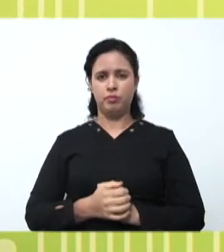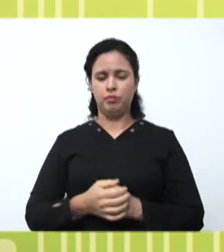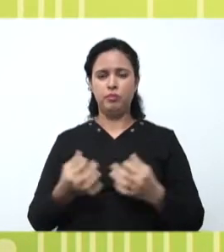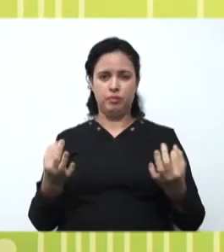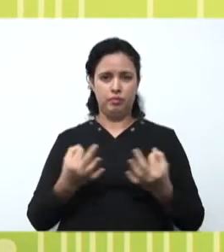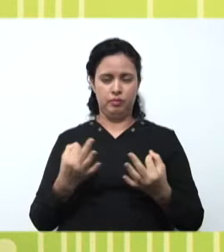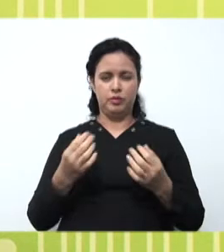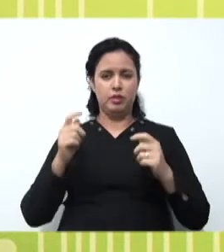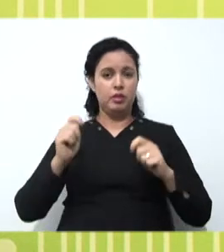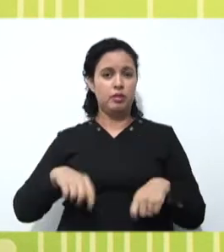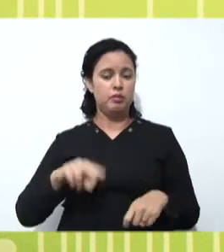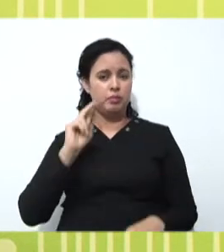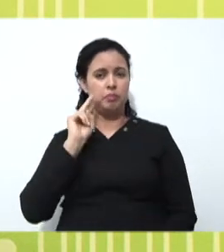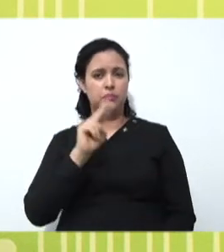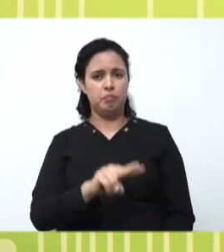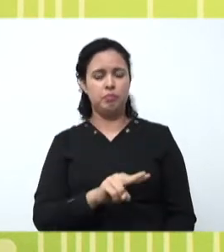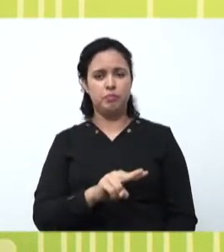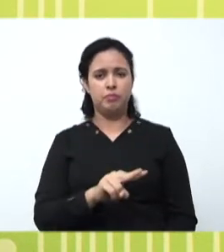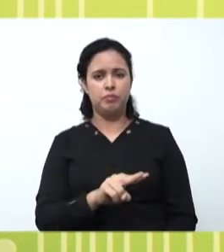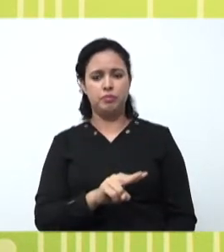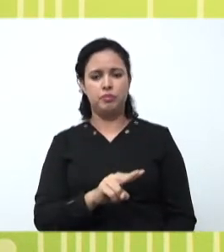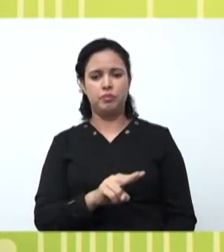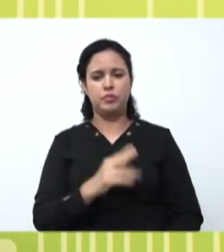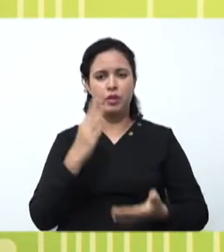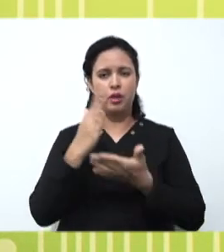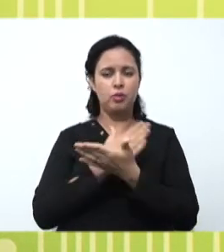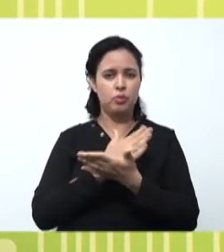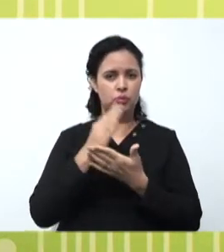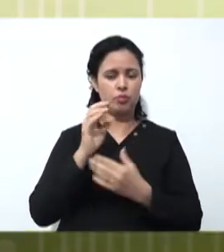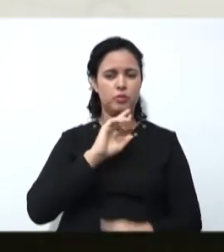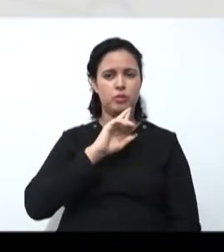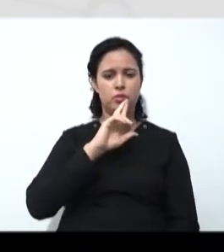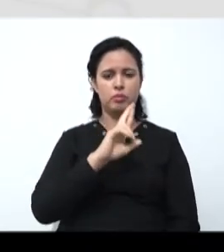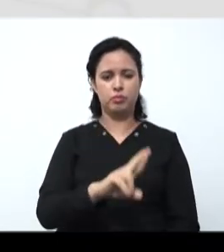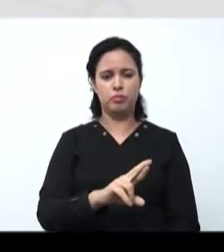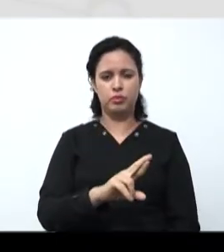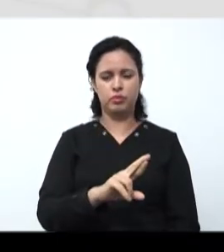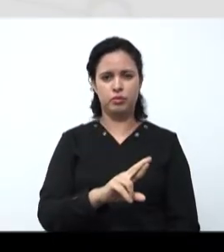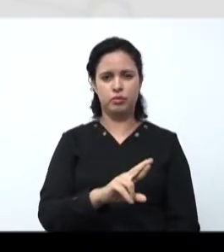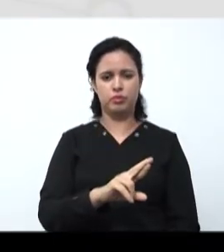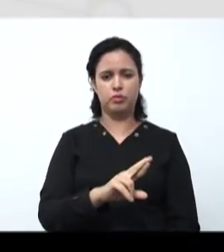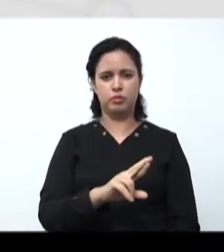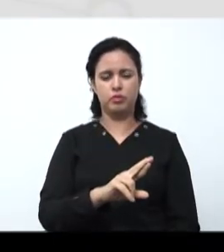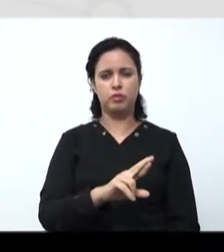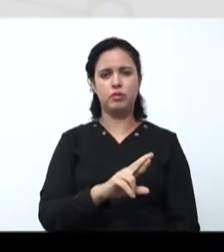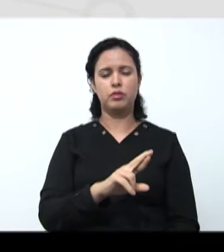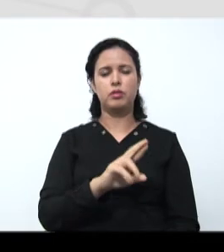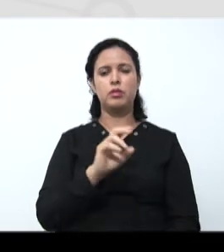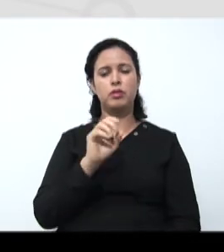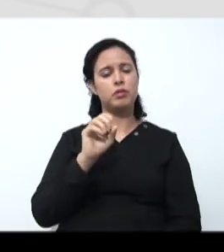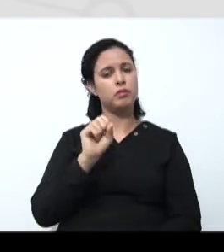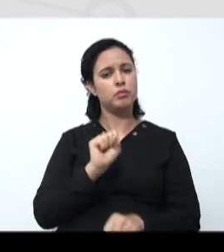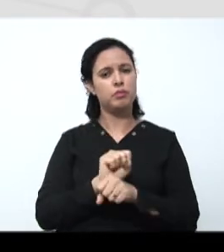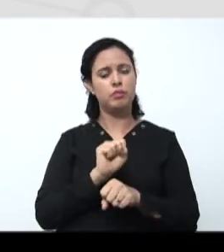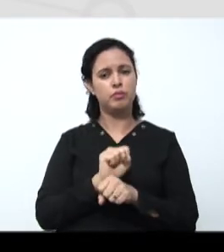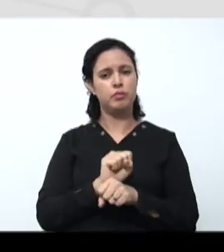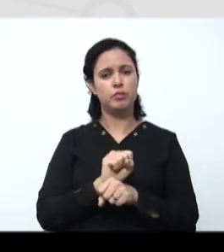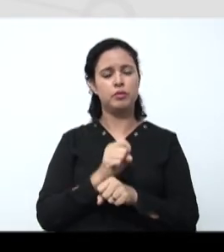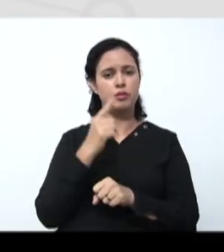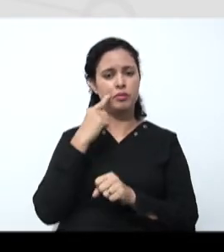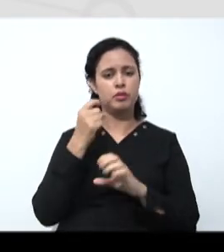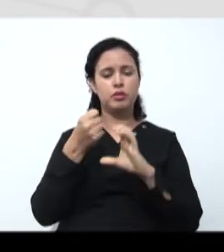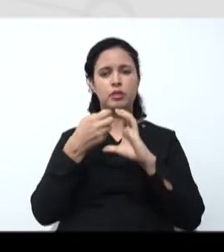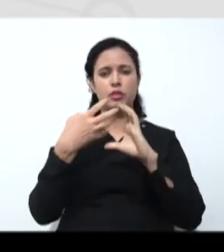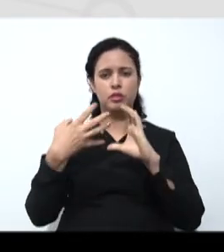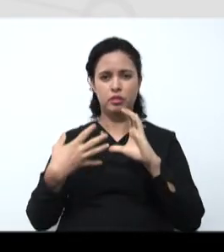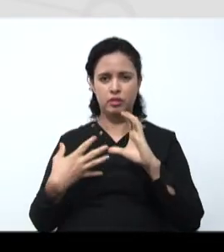pode ver aqui, pessoal, que algumas respostas vocês devem estar respondendo aí. Então vamos tentar